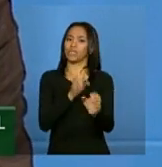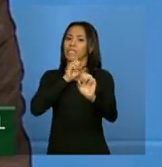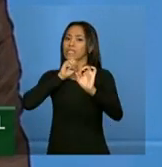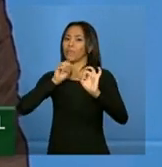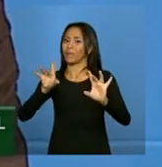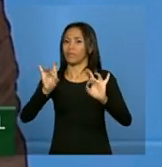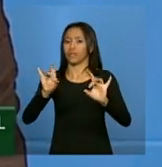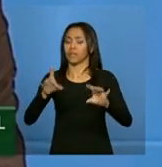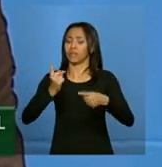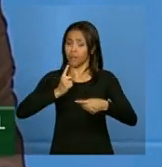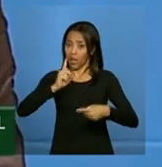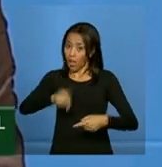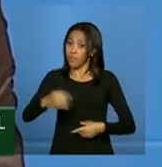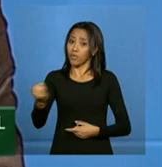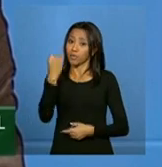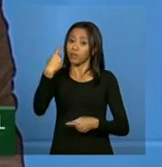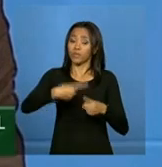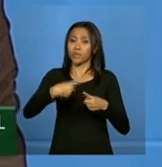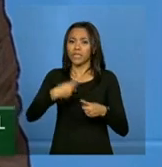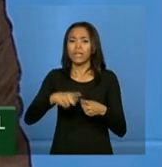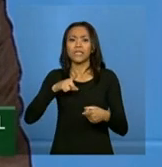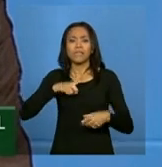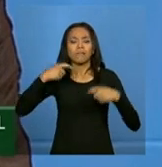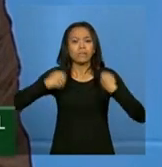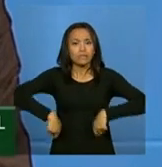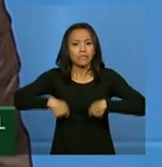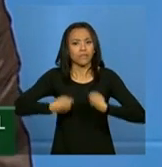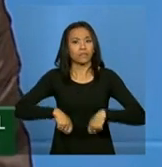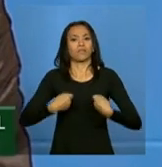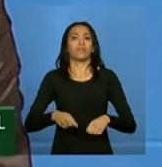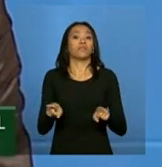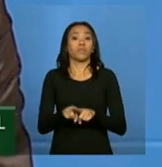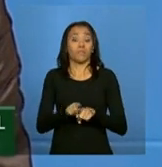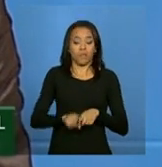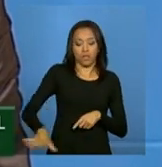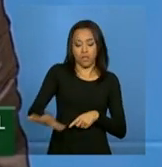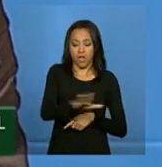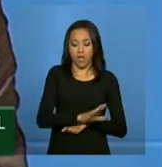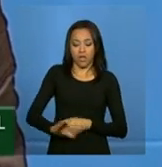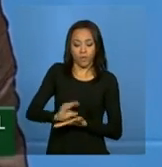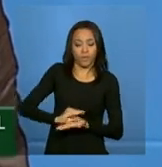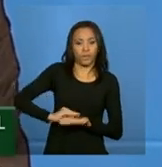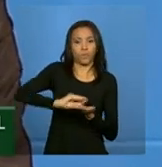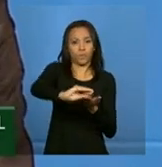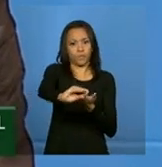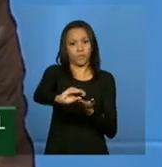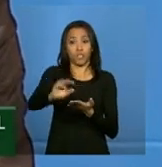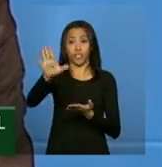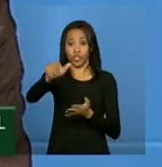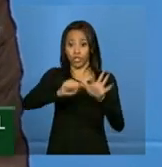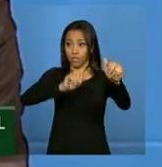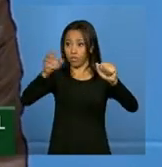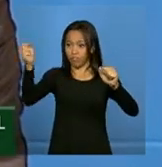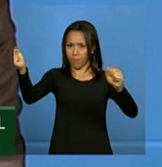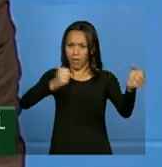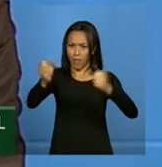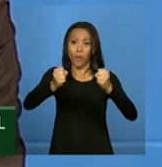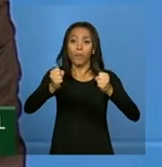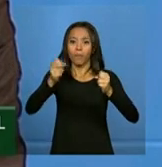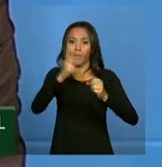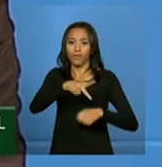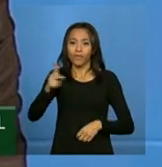importância, porque há uma grande necessidade também no investimento e recrutamento de professores para